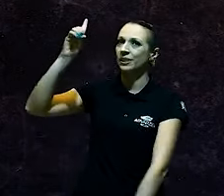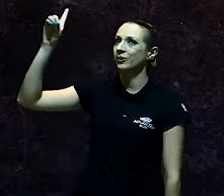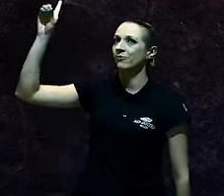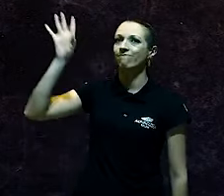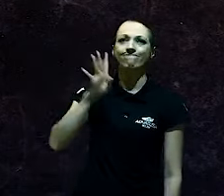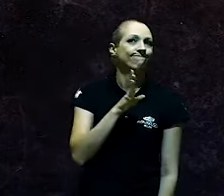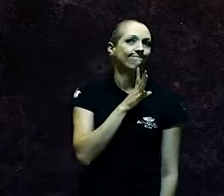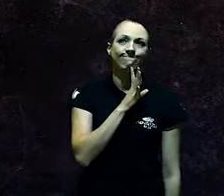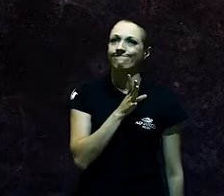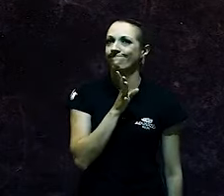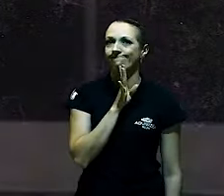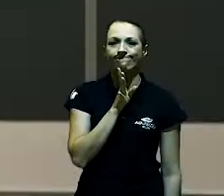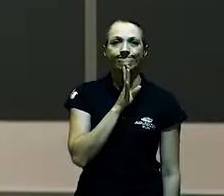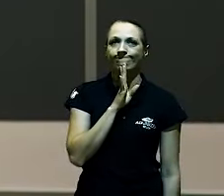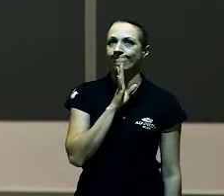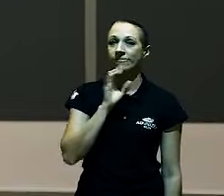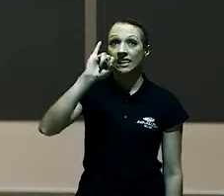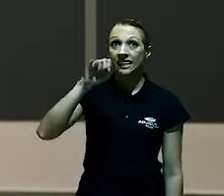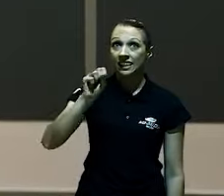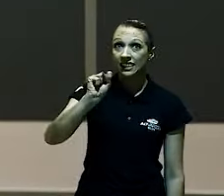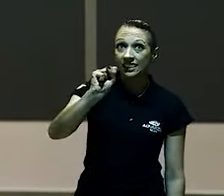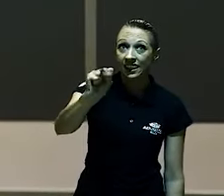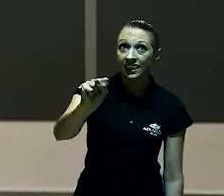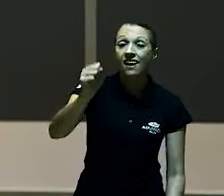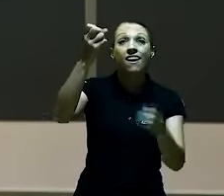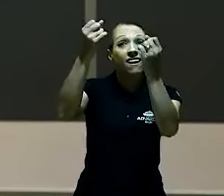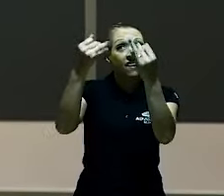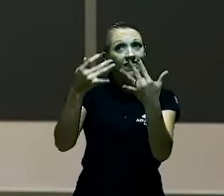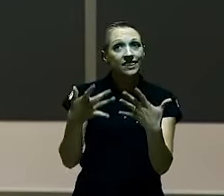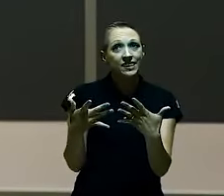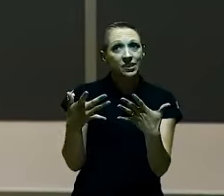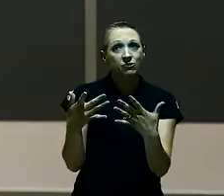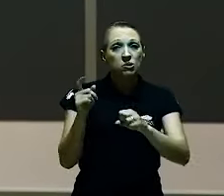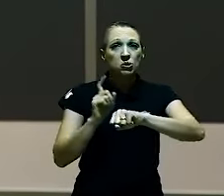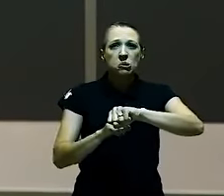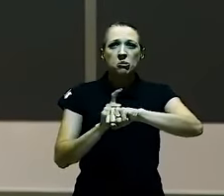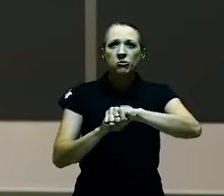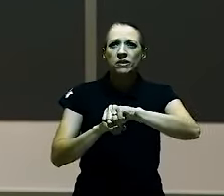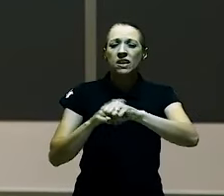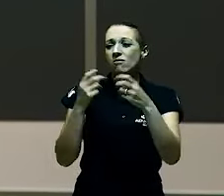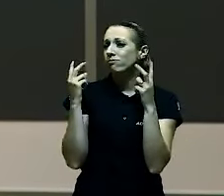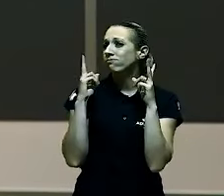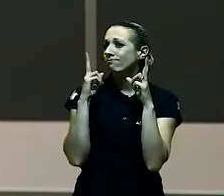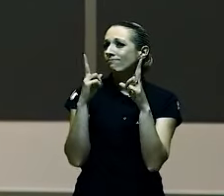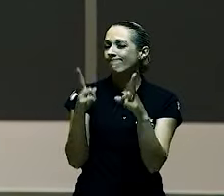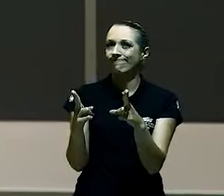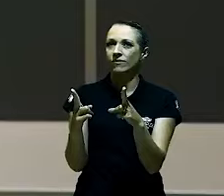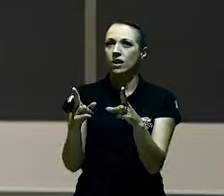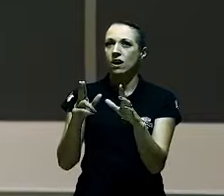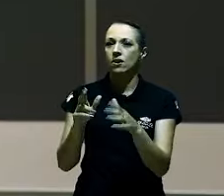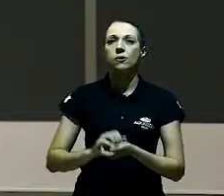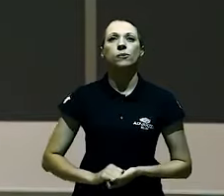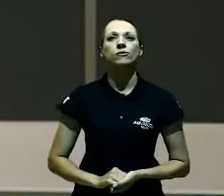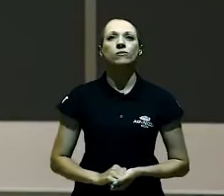Isso é Isaías. Isaías está no mesmo período que Jonas, um pouquinho depois do seu ministério. Tarsis